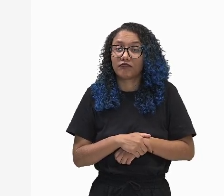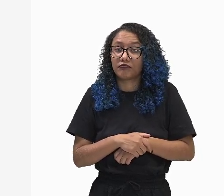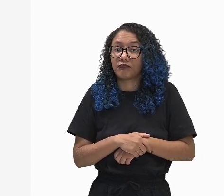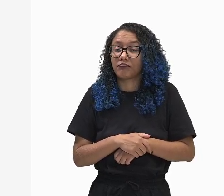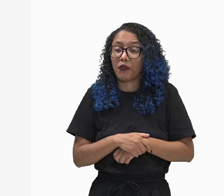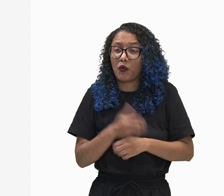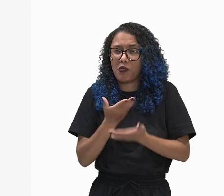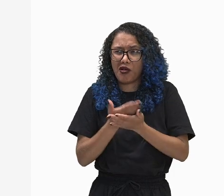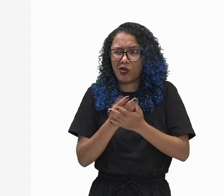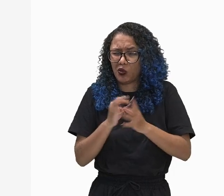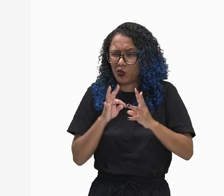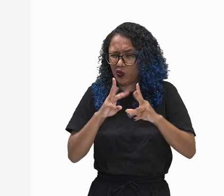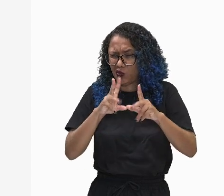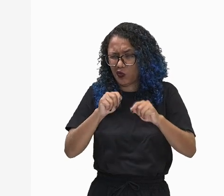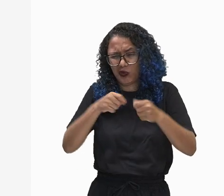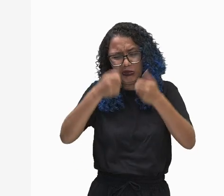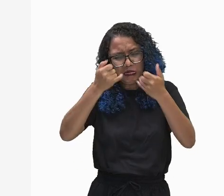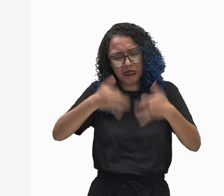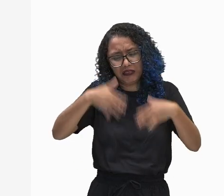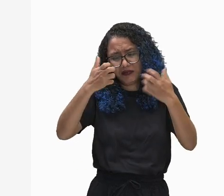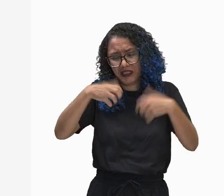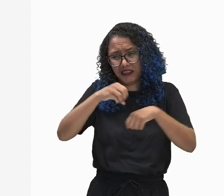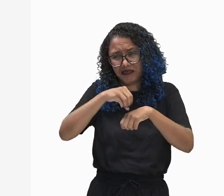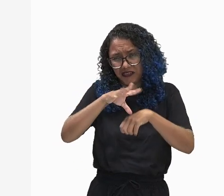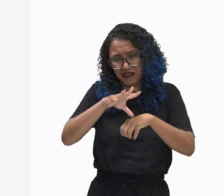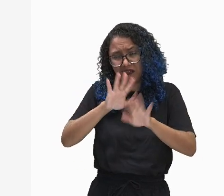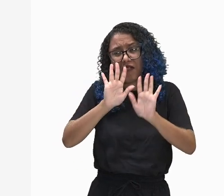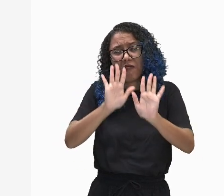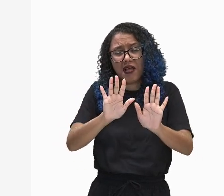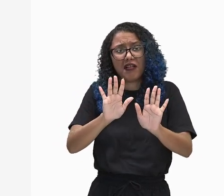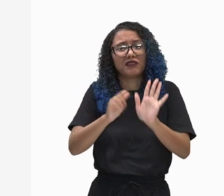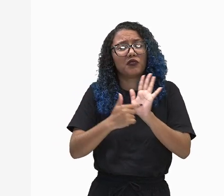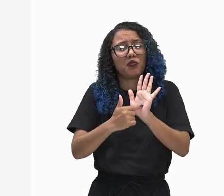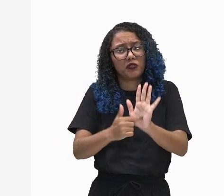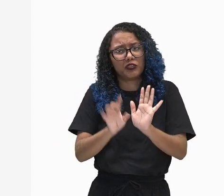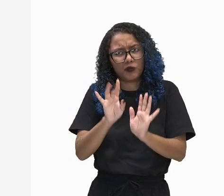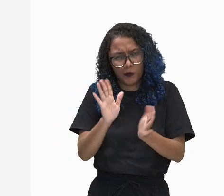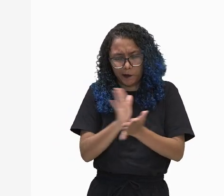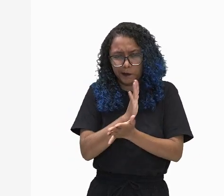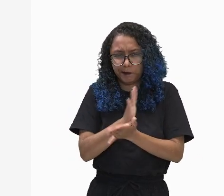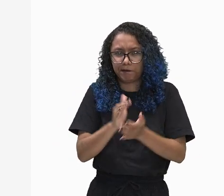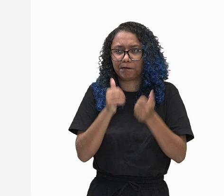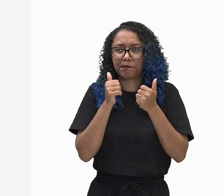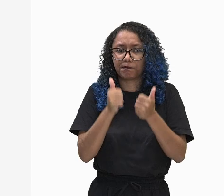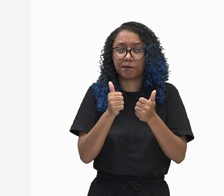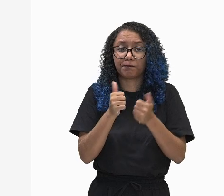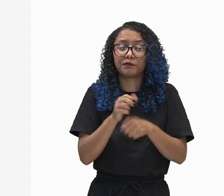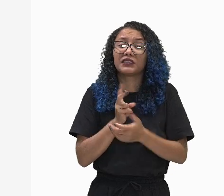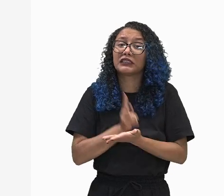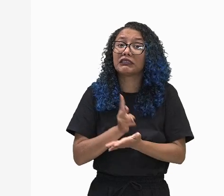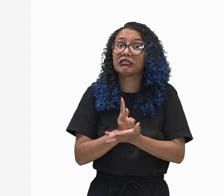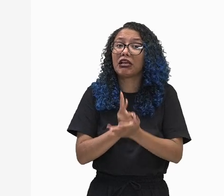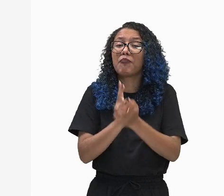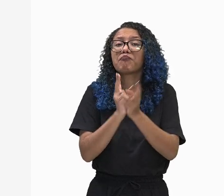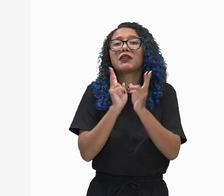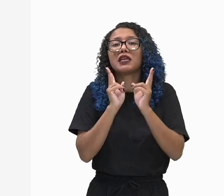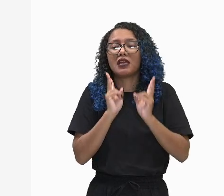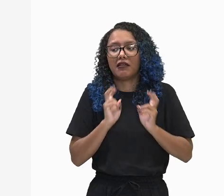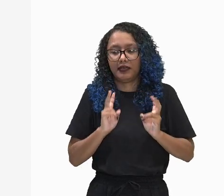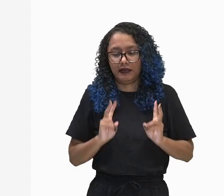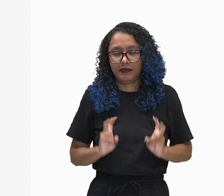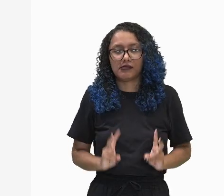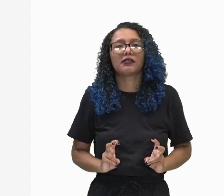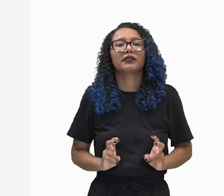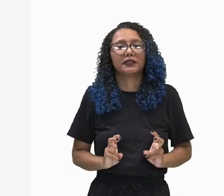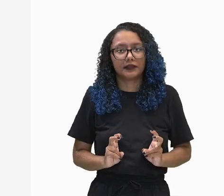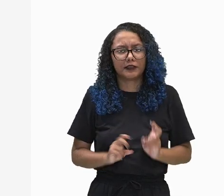só algumas para vocês, que são os cuidados com a saúde. Exames médicos regulares são